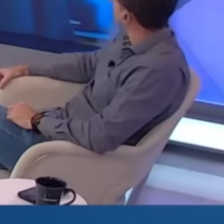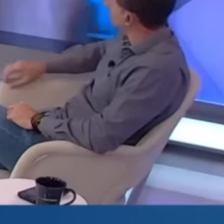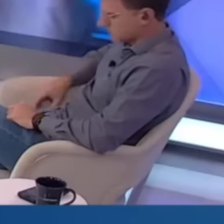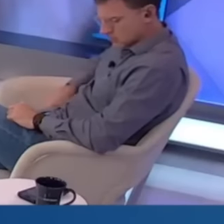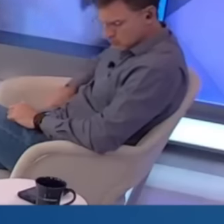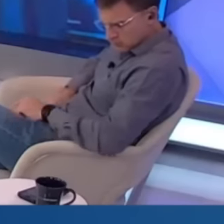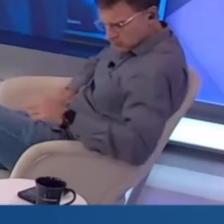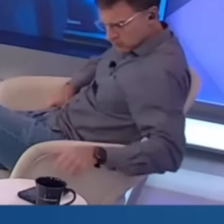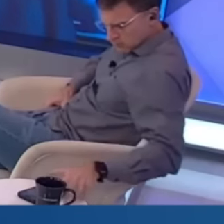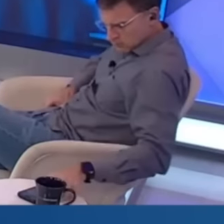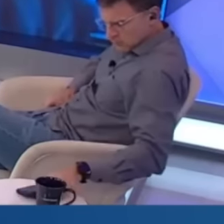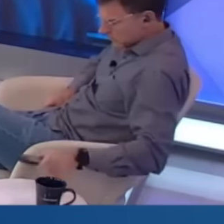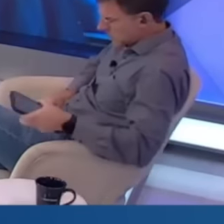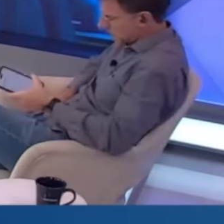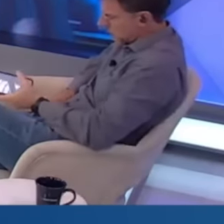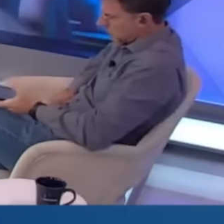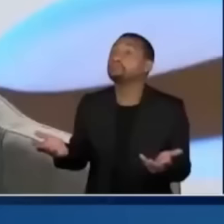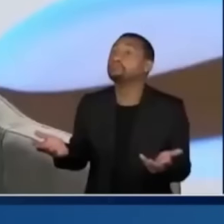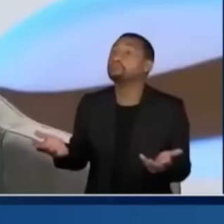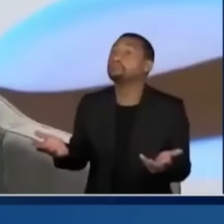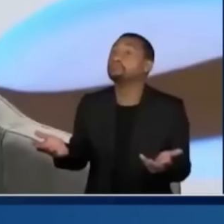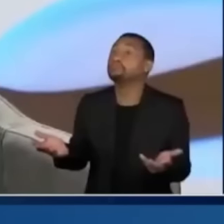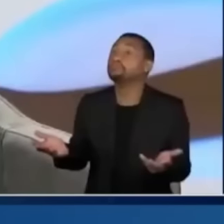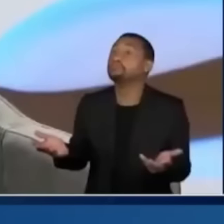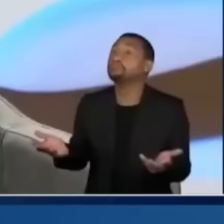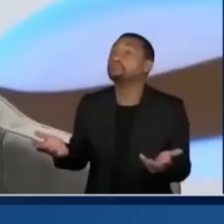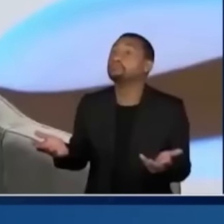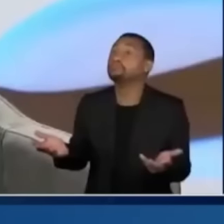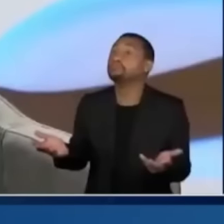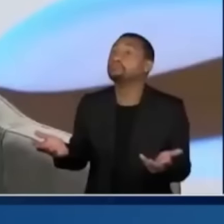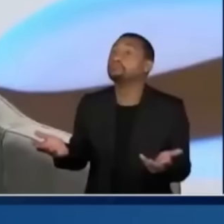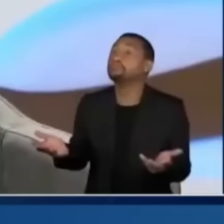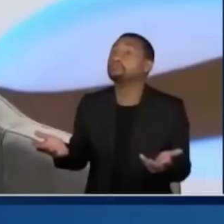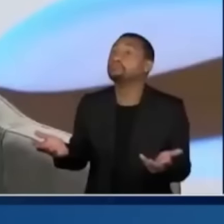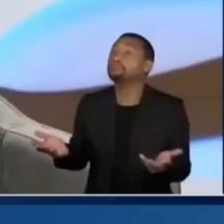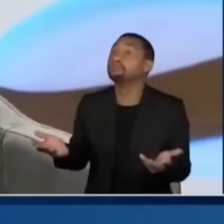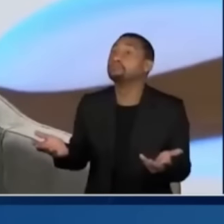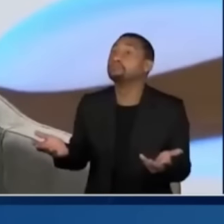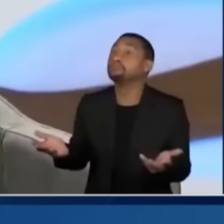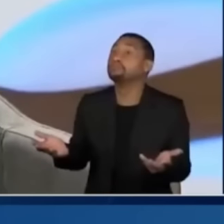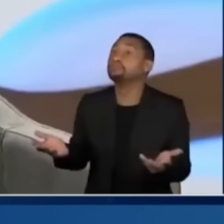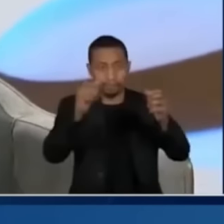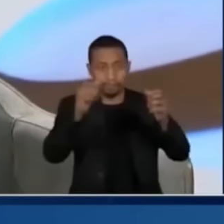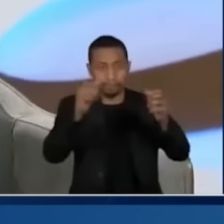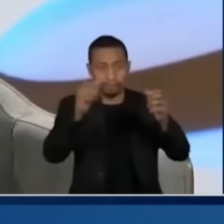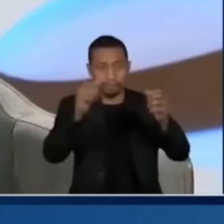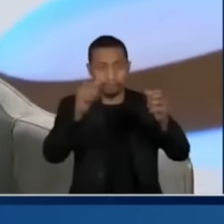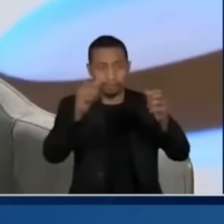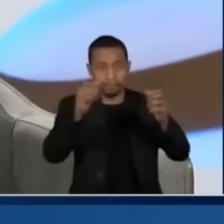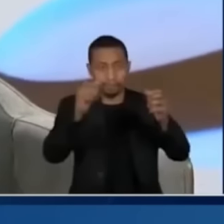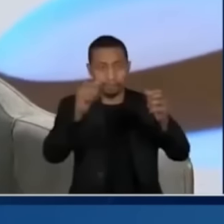Mas vejamos o que disse o Carlos Alberto. Em primeiro lugar, ele está factualmente equivocado. Porque ele disse, um diploma